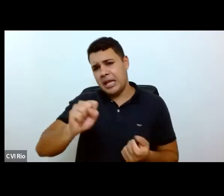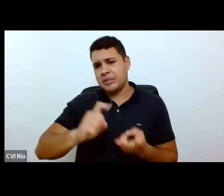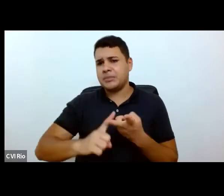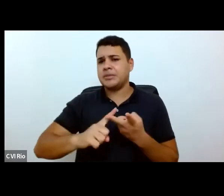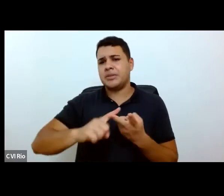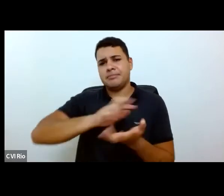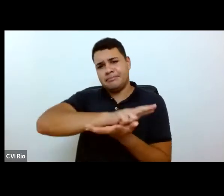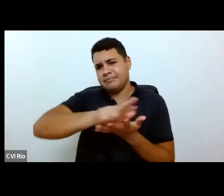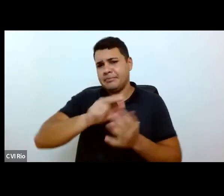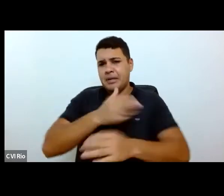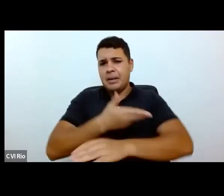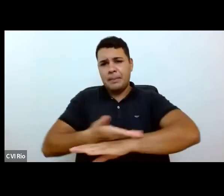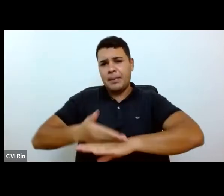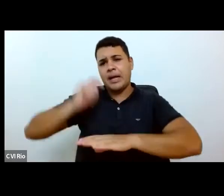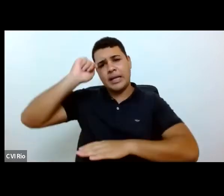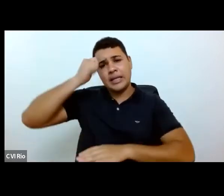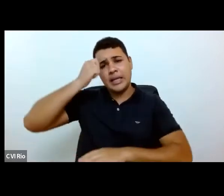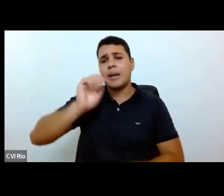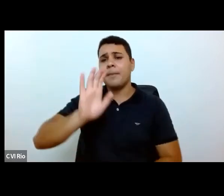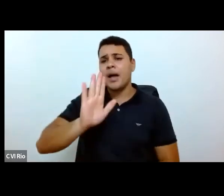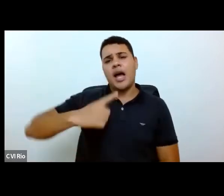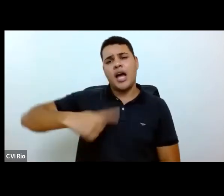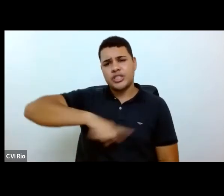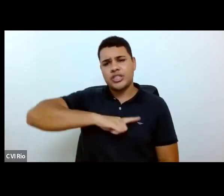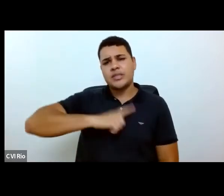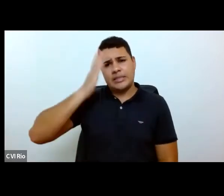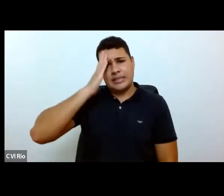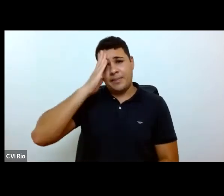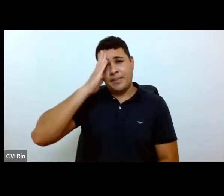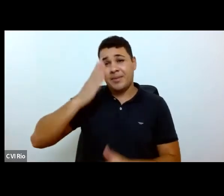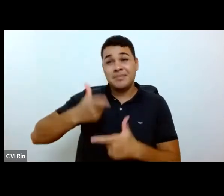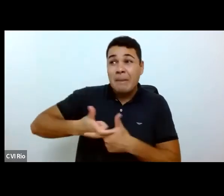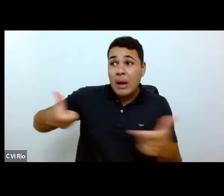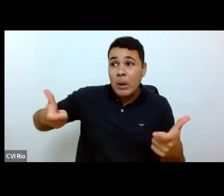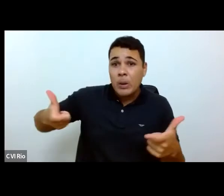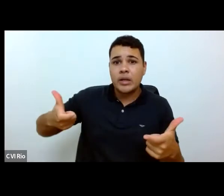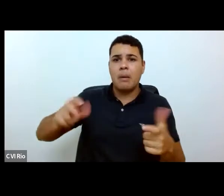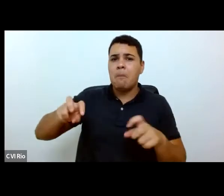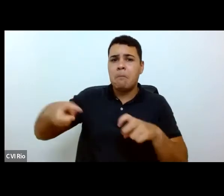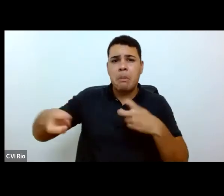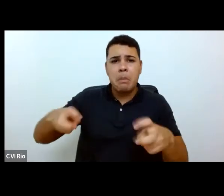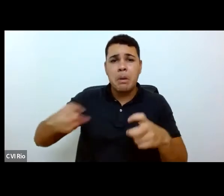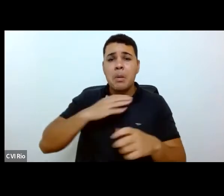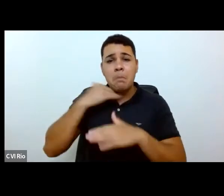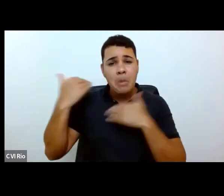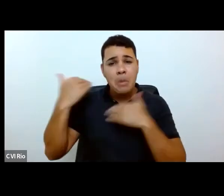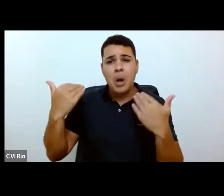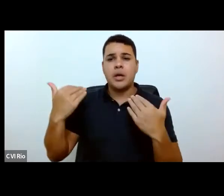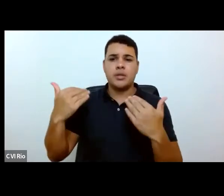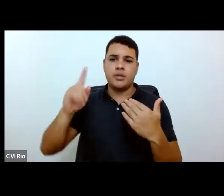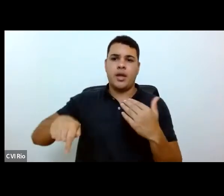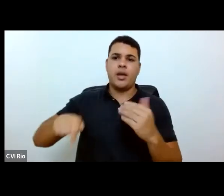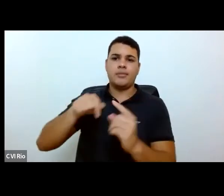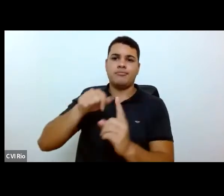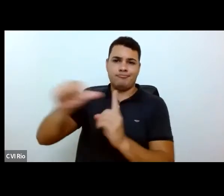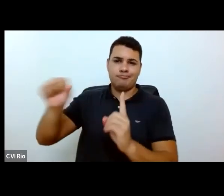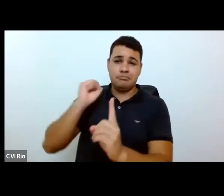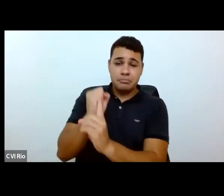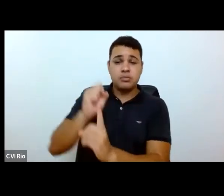né? Claro que majoritariamente são negras, né? Essas mulheres assassinadas, acometidas por